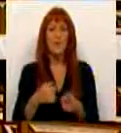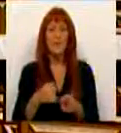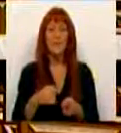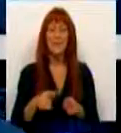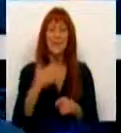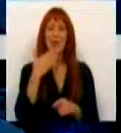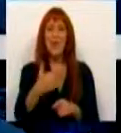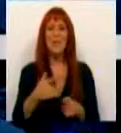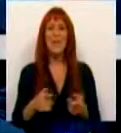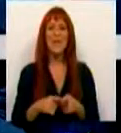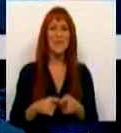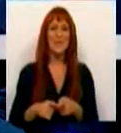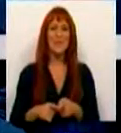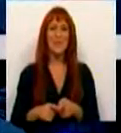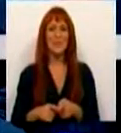Muito obrigado.